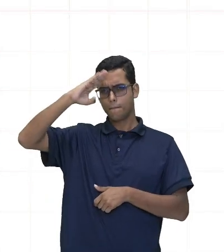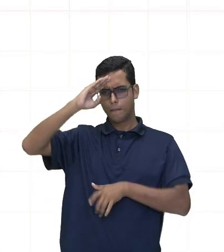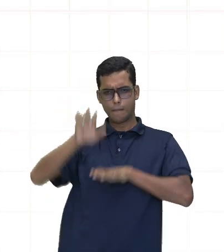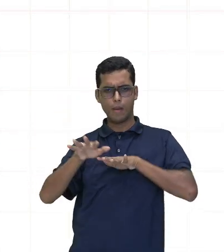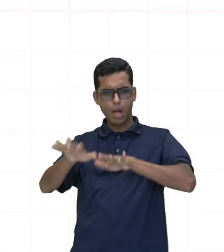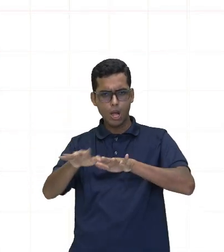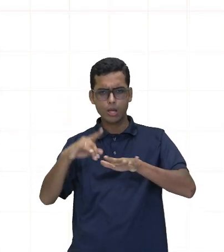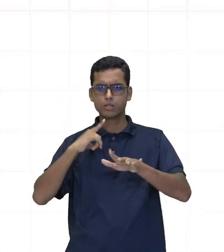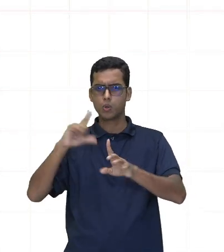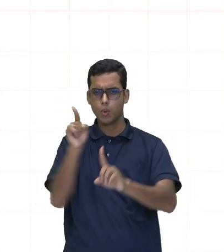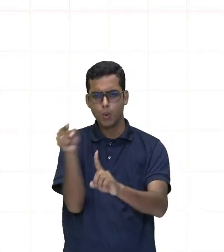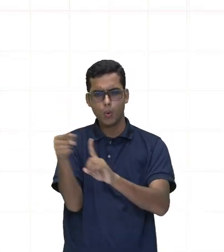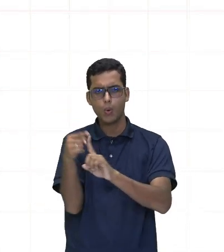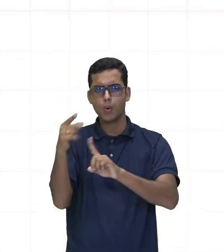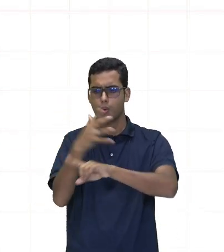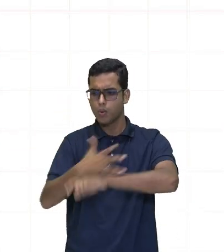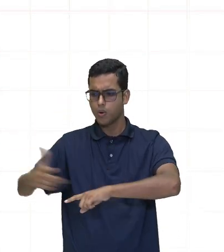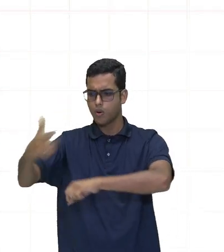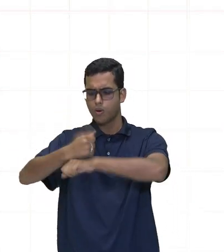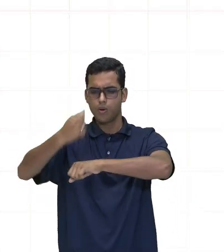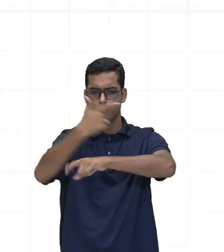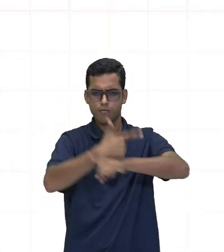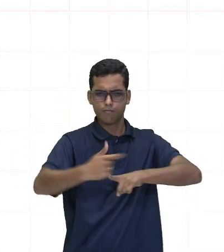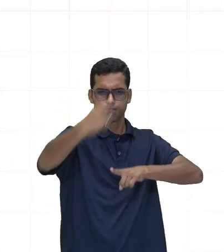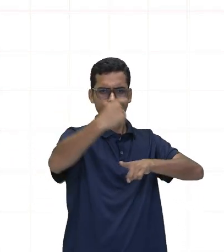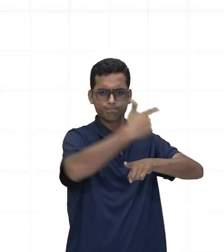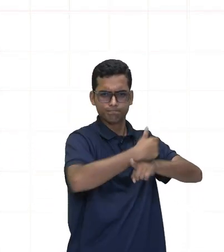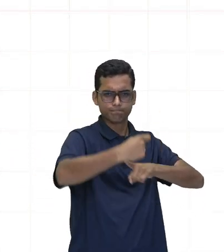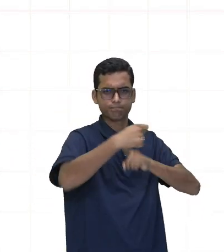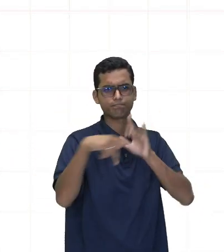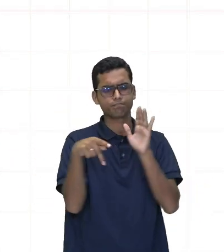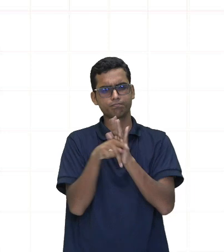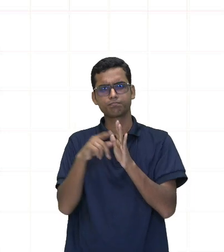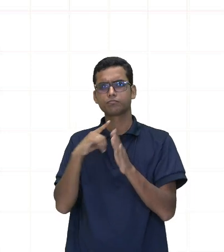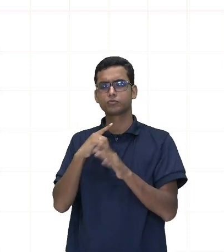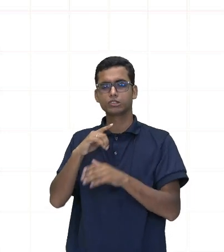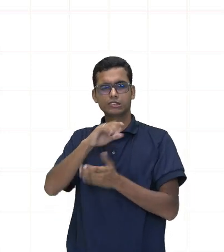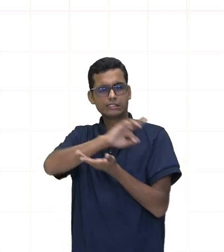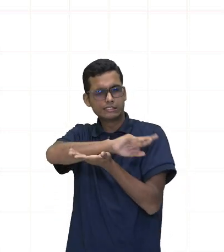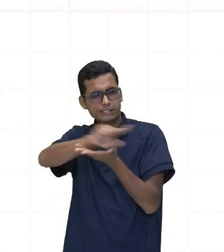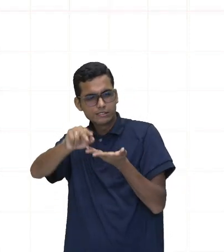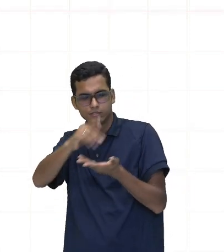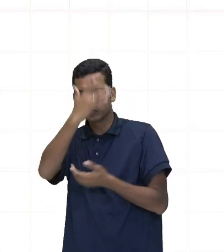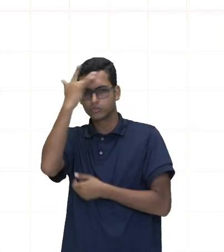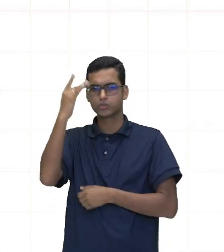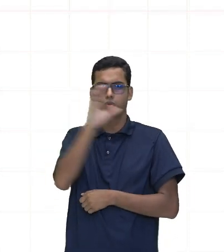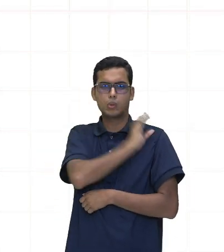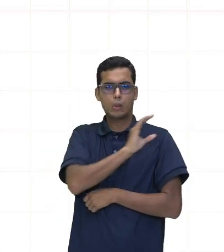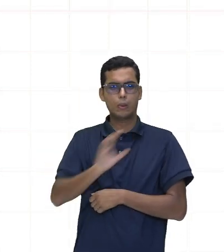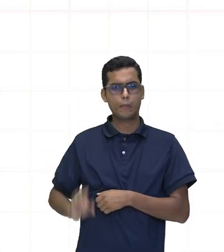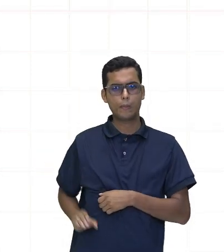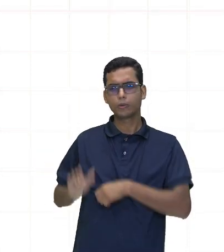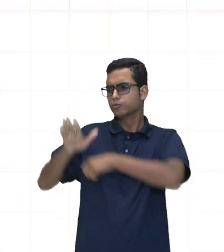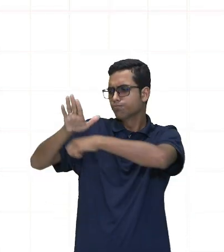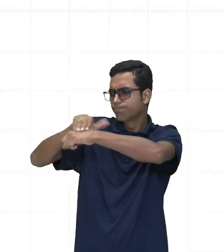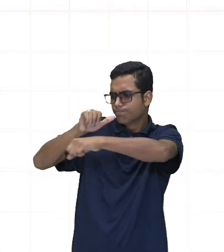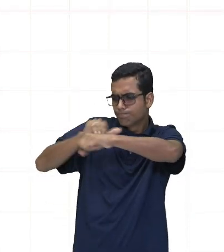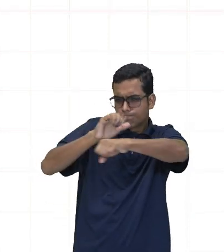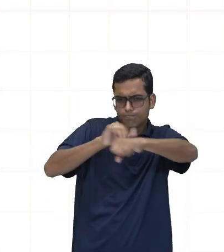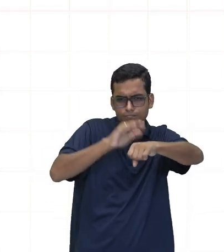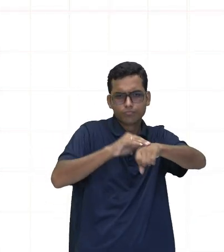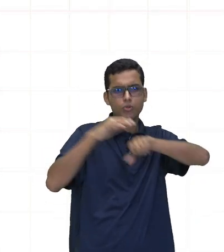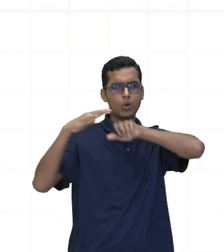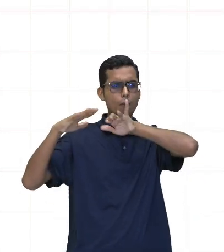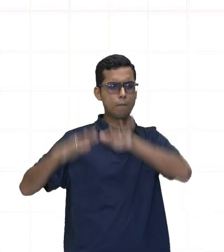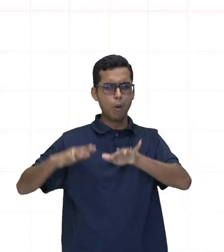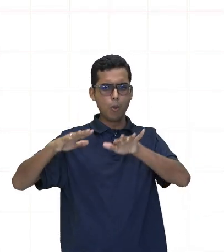observa quais são os principais fatores da era moderna. Agora, a gente vai tratar um pouquinho sobre economia.